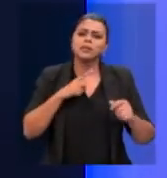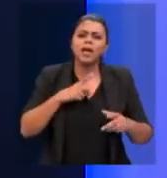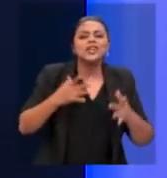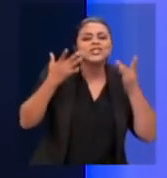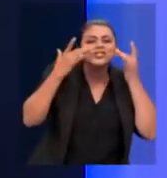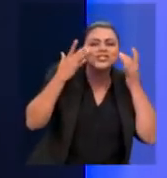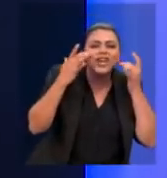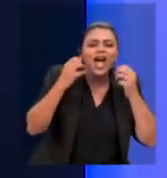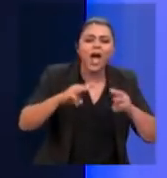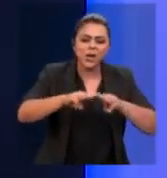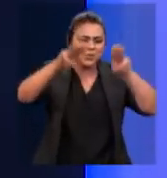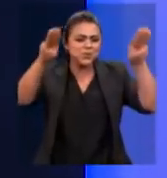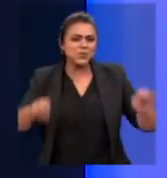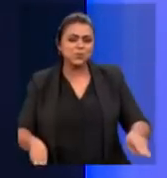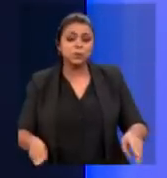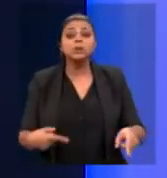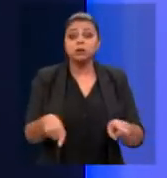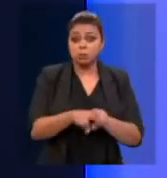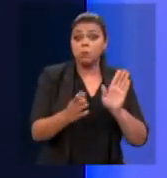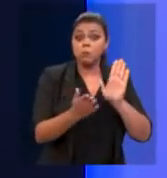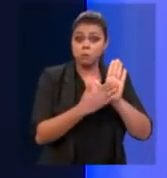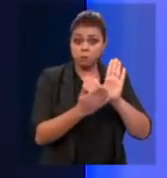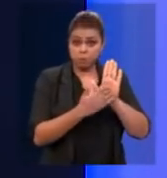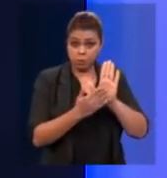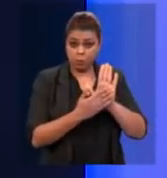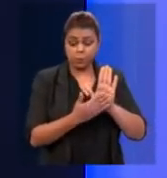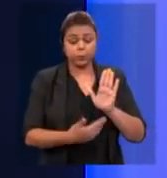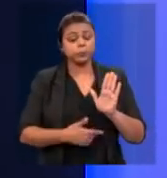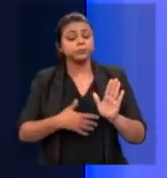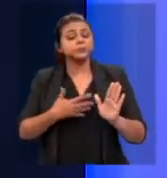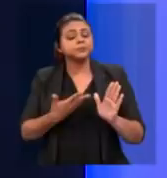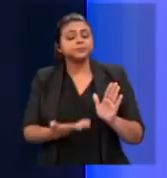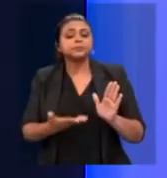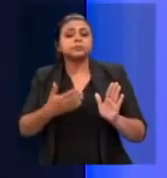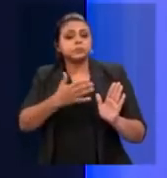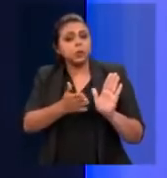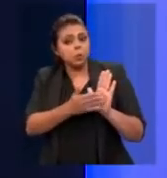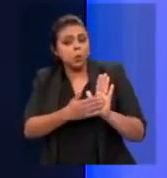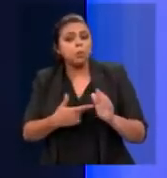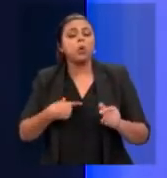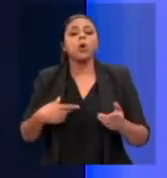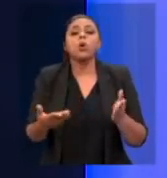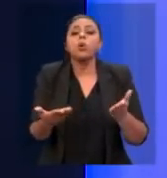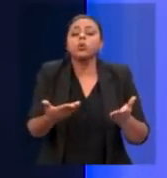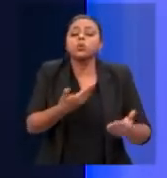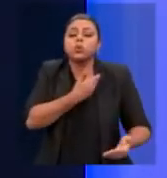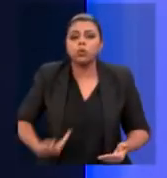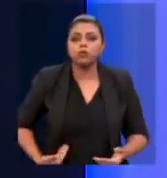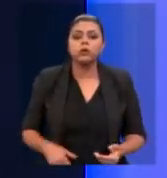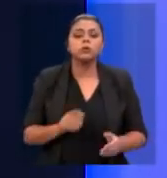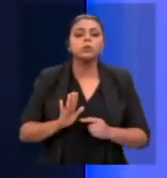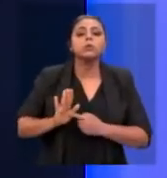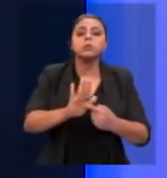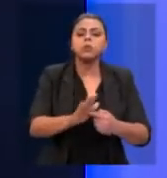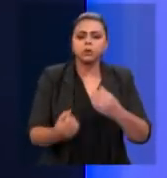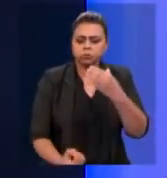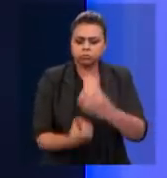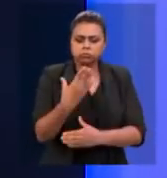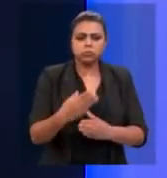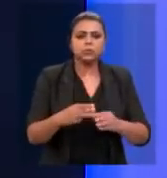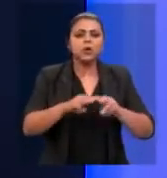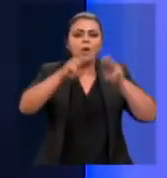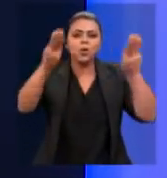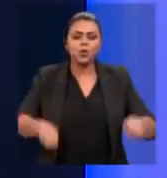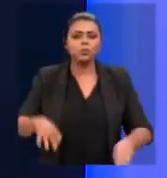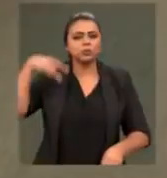museu inclui vive o nosso plano de governo foi o único que tratou de fato da existência de um museu para contar isto a história da